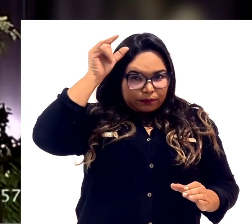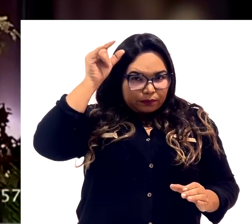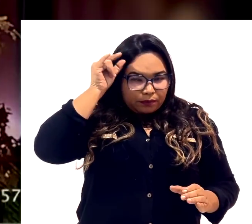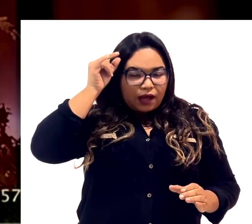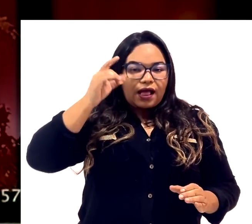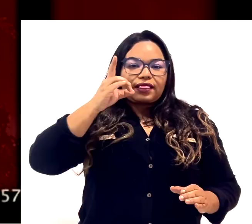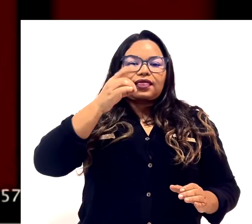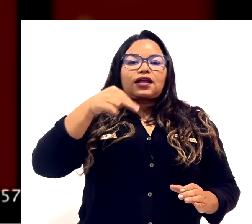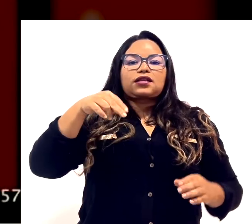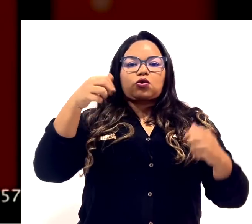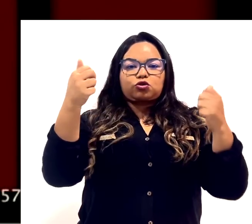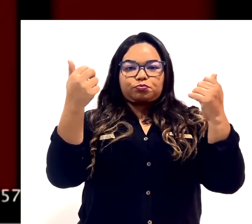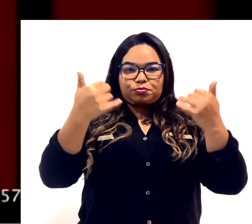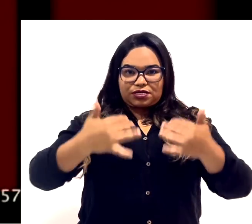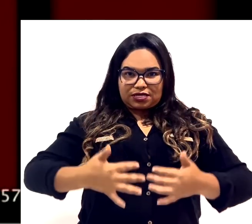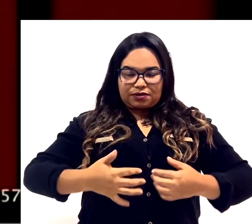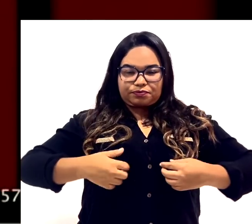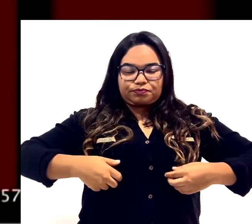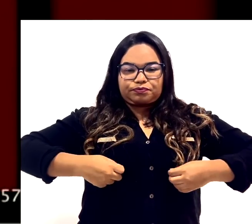terá.